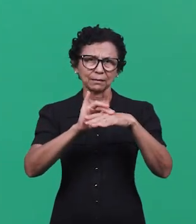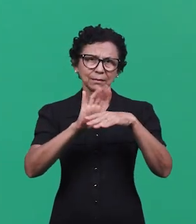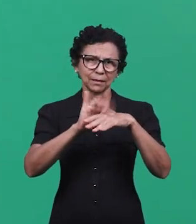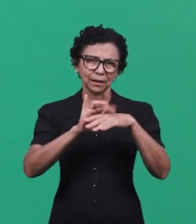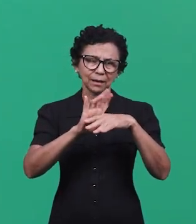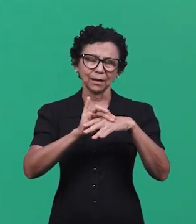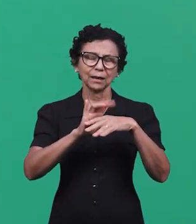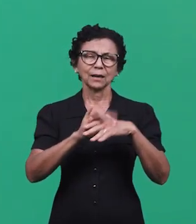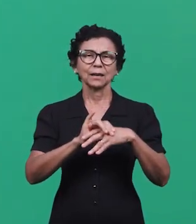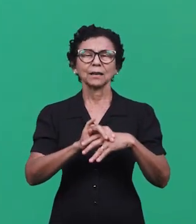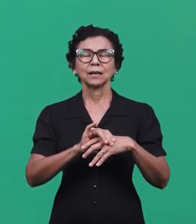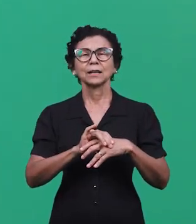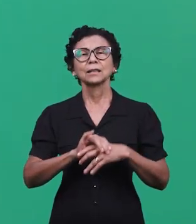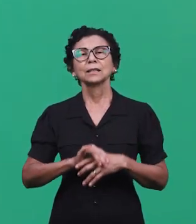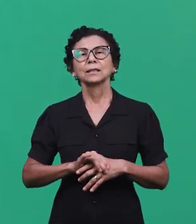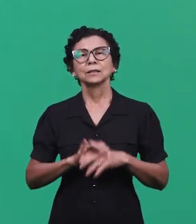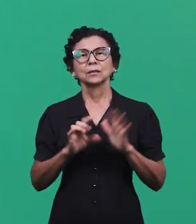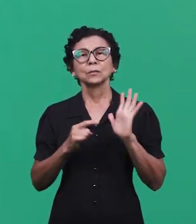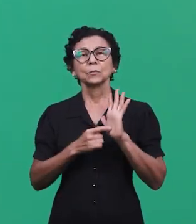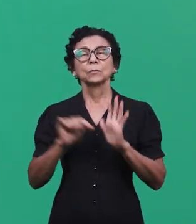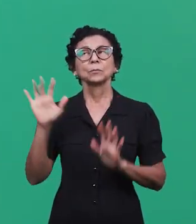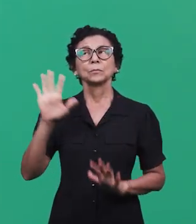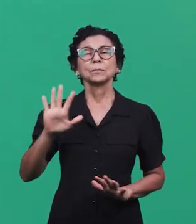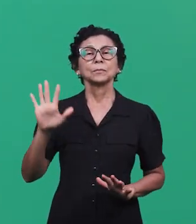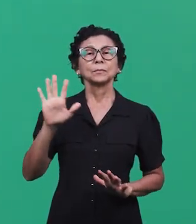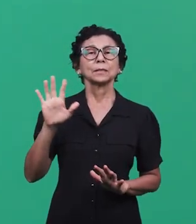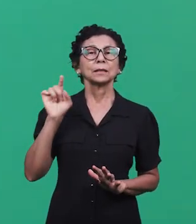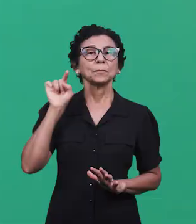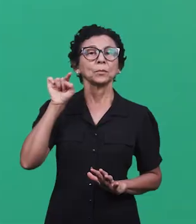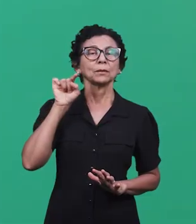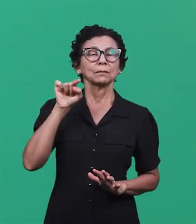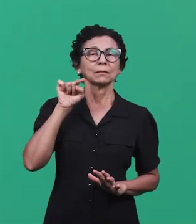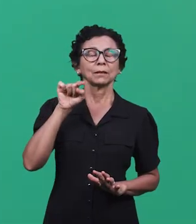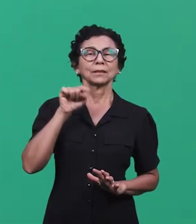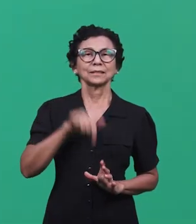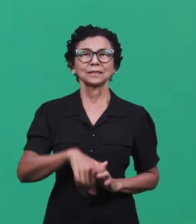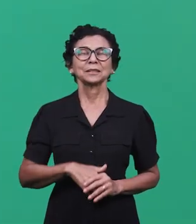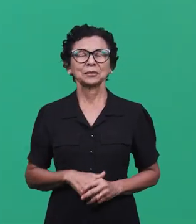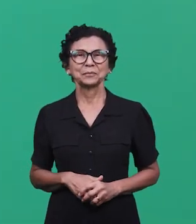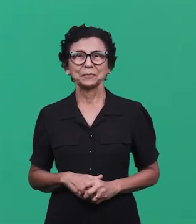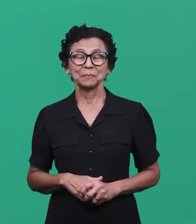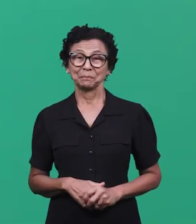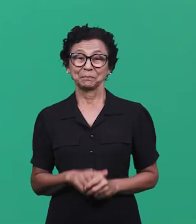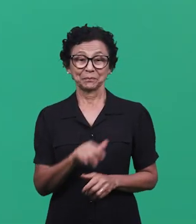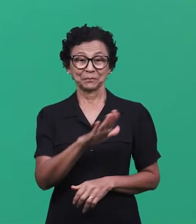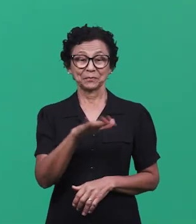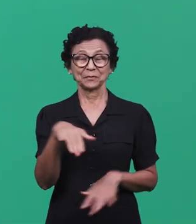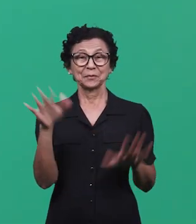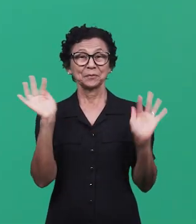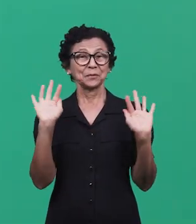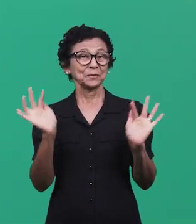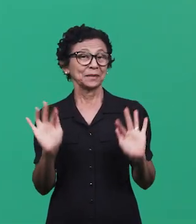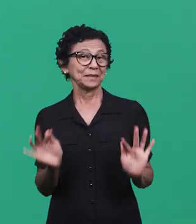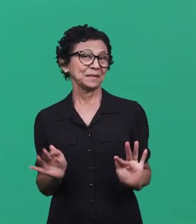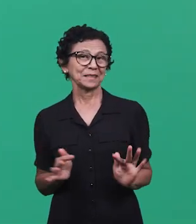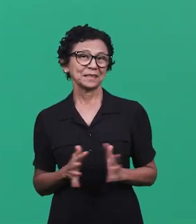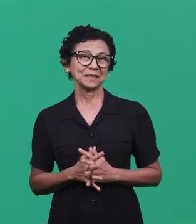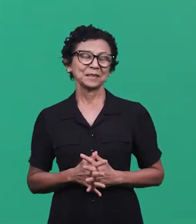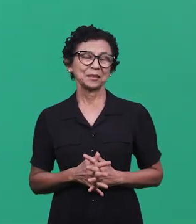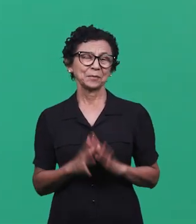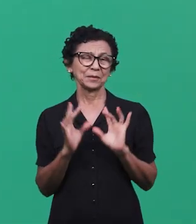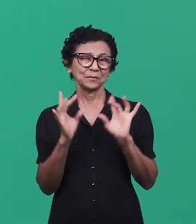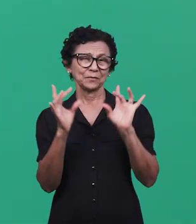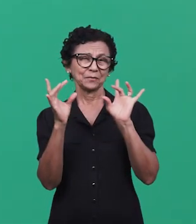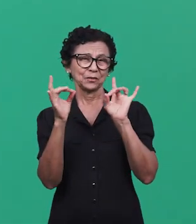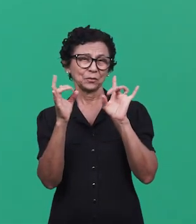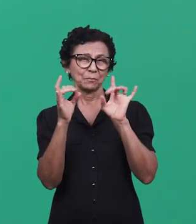imagem, né? Porque é uma forma dela também ali se comunicar e é muito interessante porque eles ficam muito felizes, porque eles vão ter esse